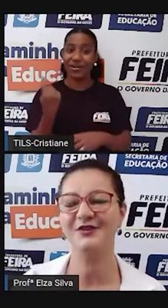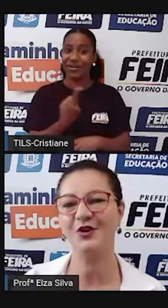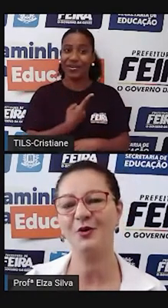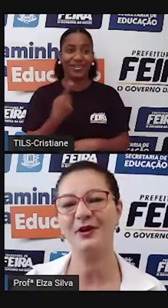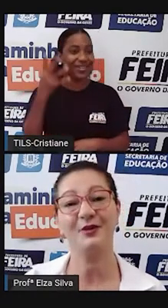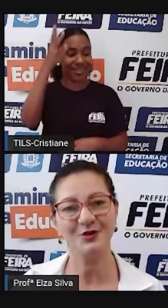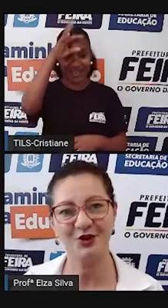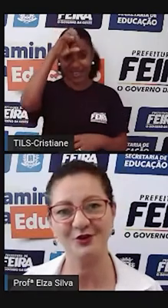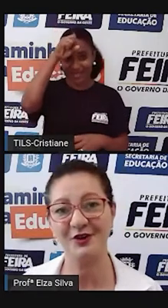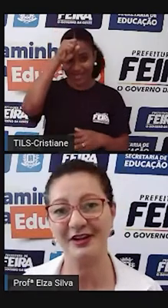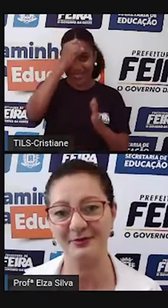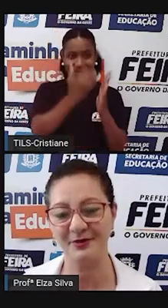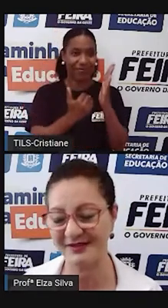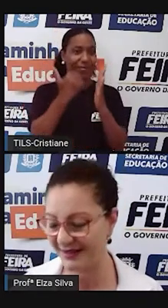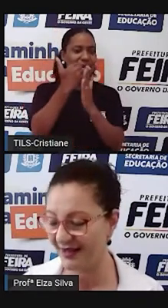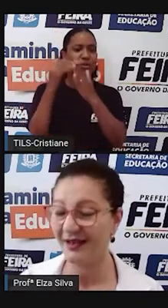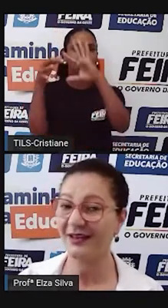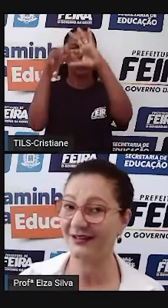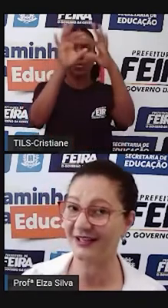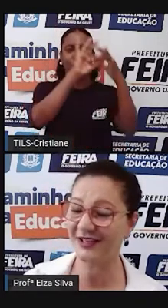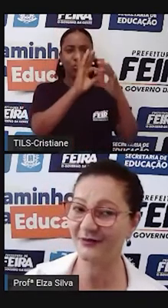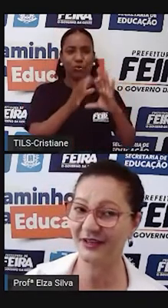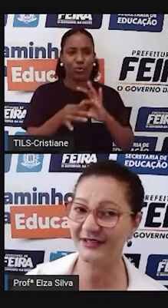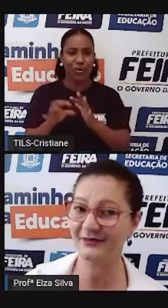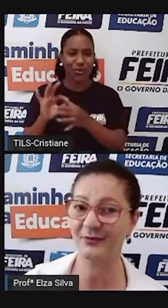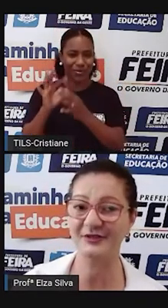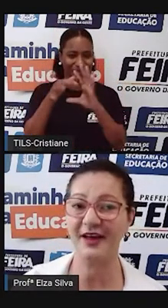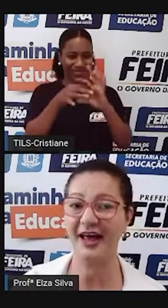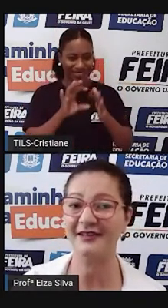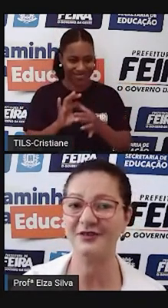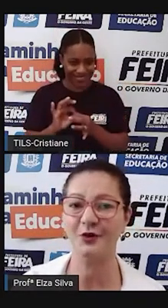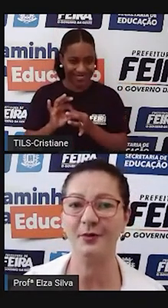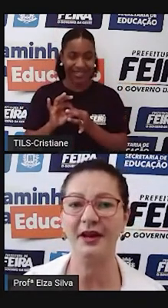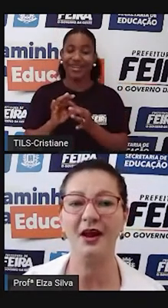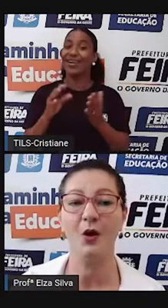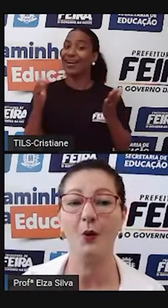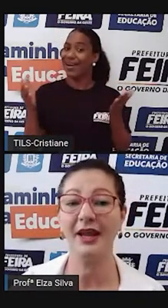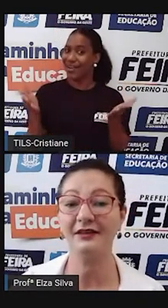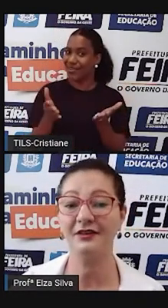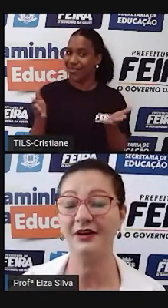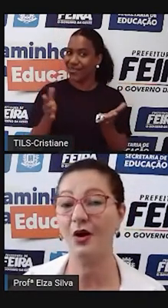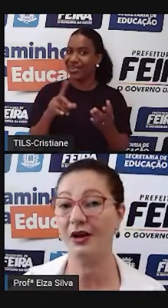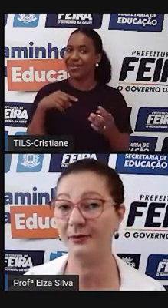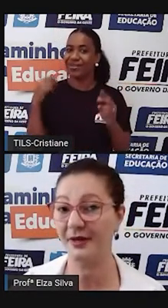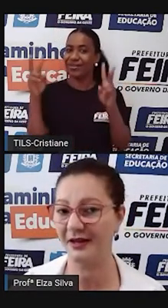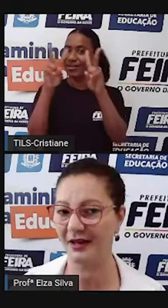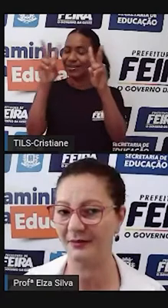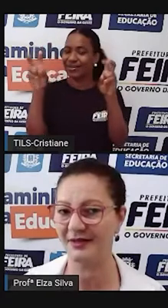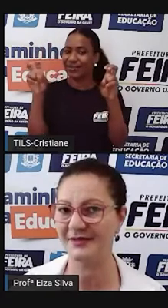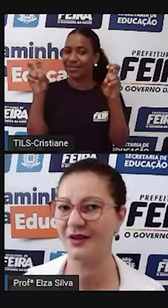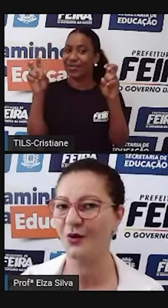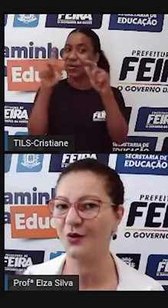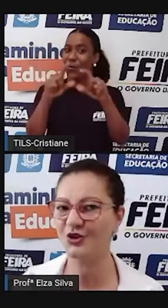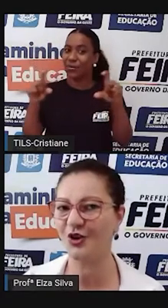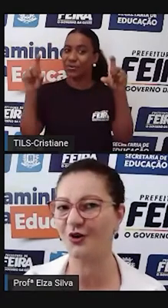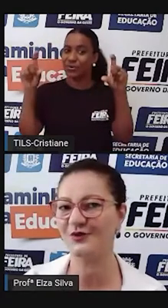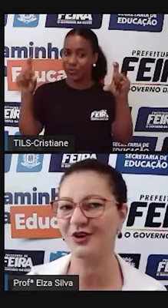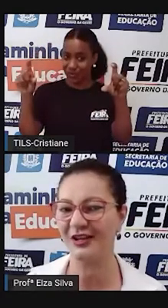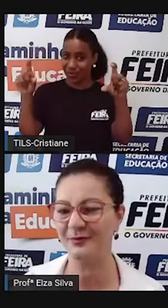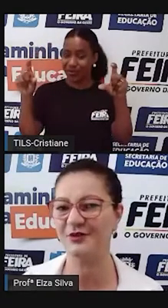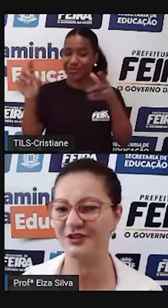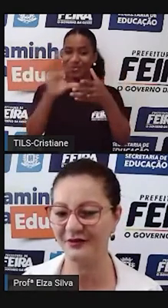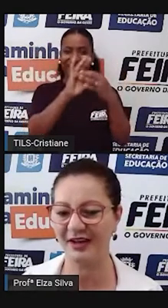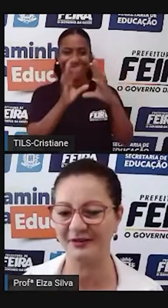mais sobre os Jogos Olímpicos. E desta vez vamos falar sobre Winter Olympic Games, os